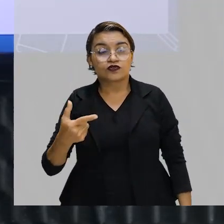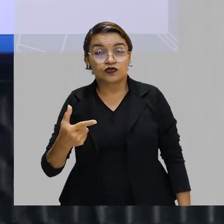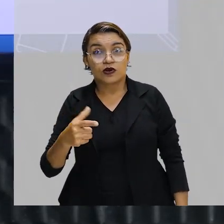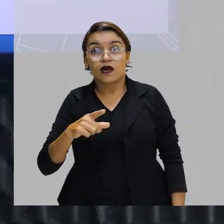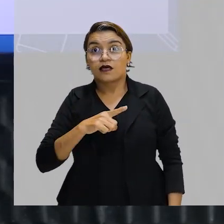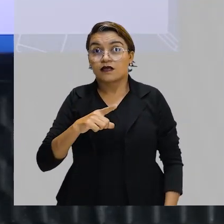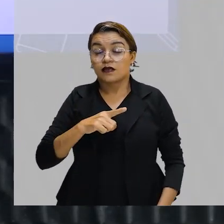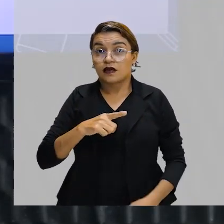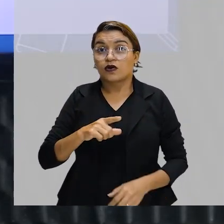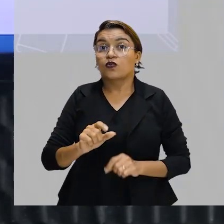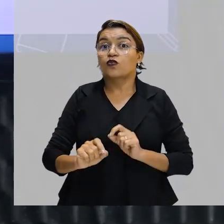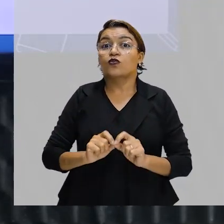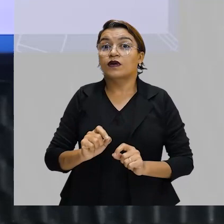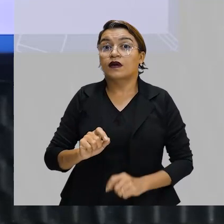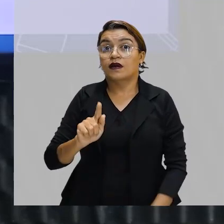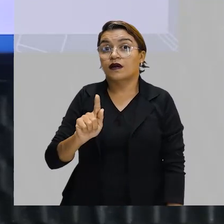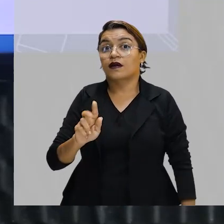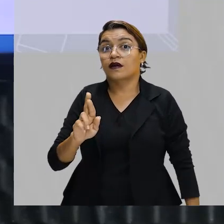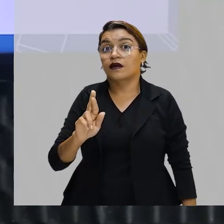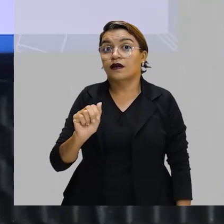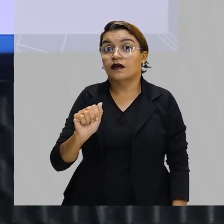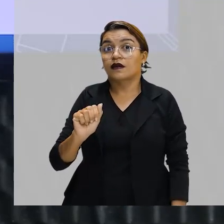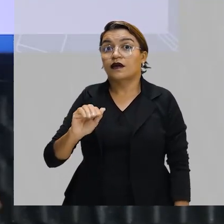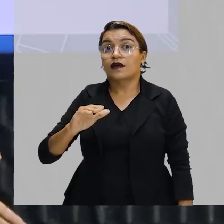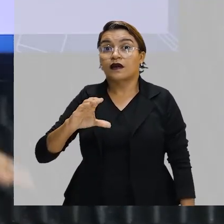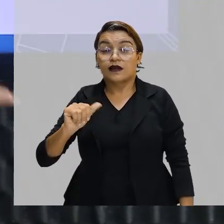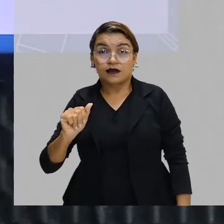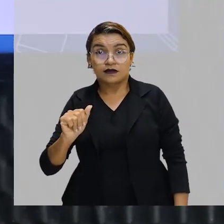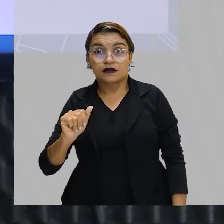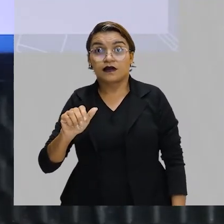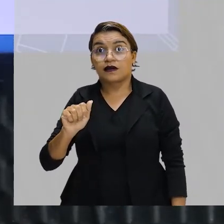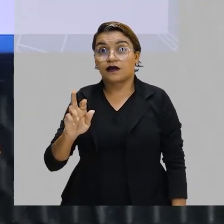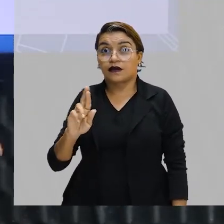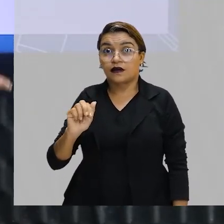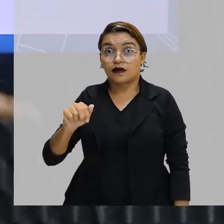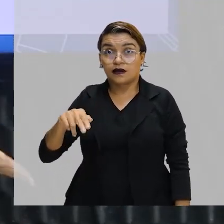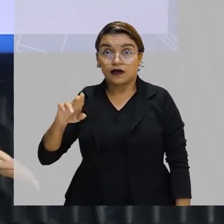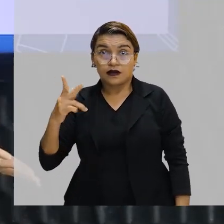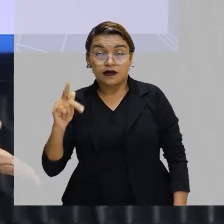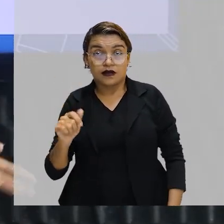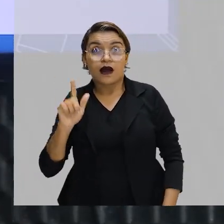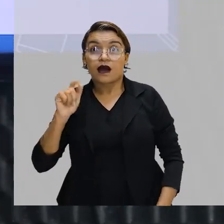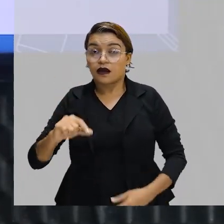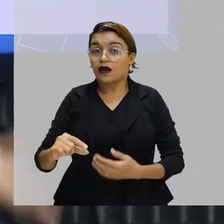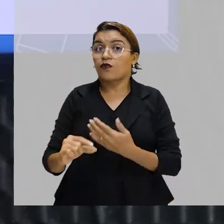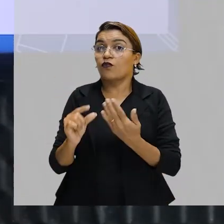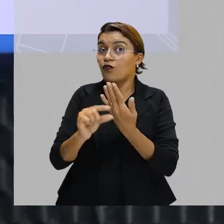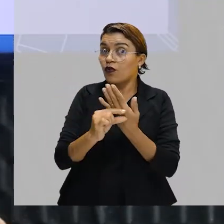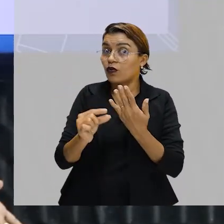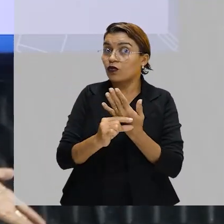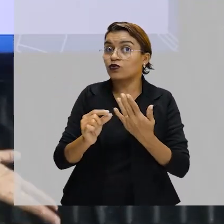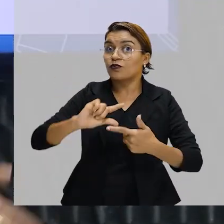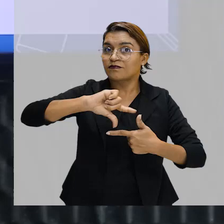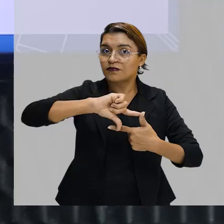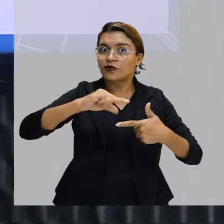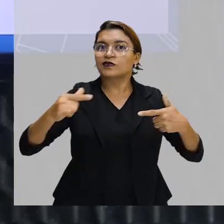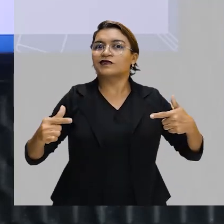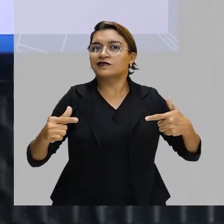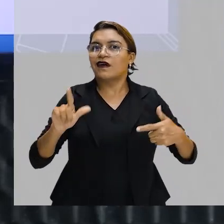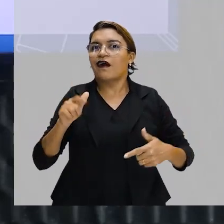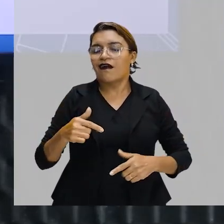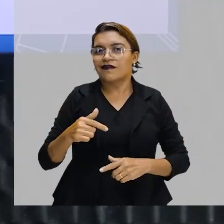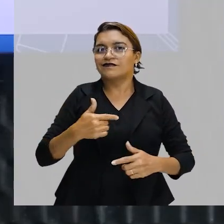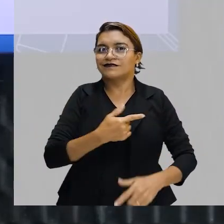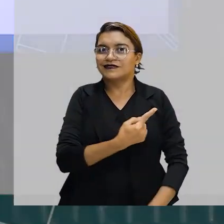o Graça Aranha, que é um autor modernista. Claro, 100 anos de Semana de